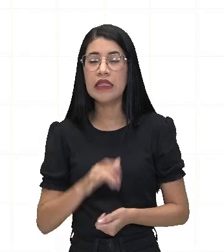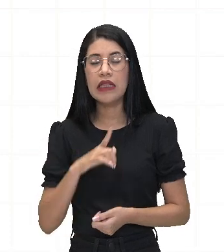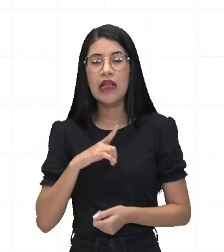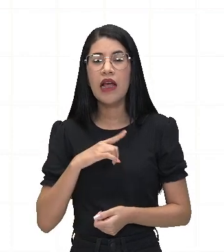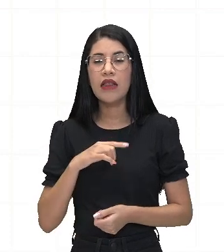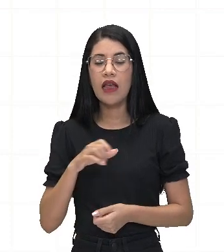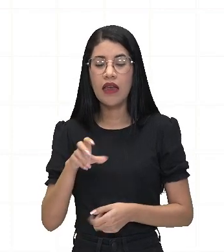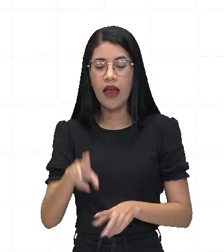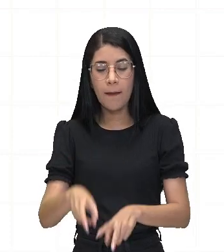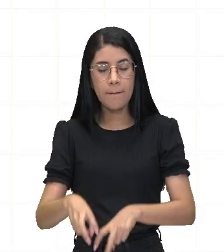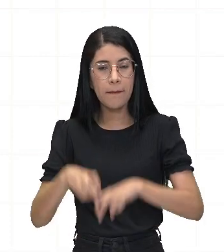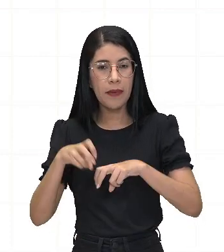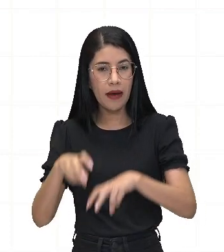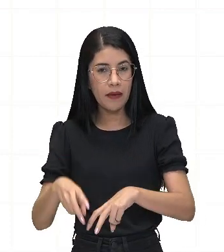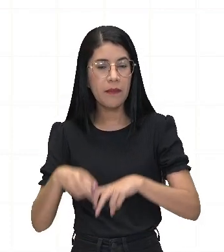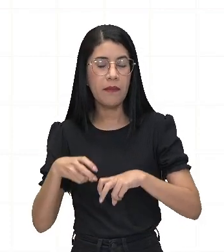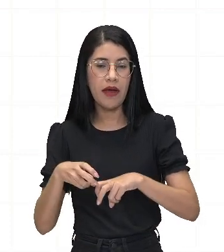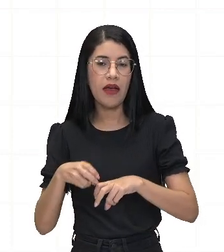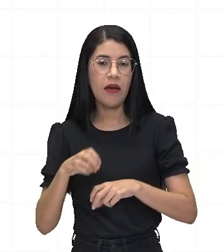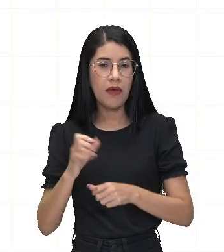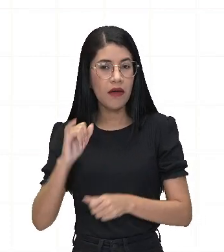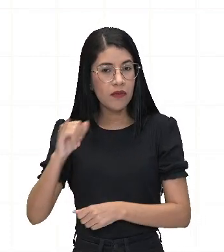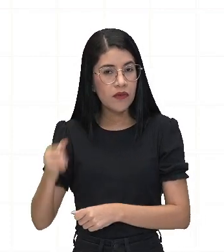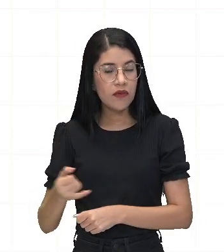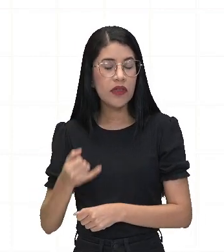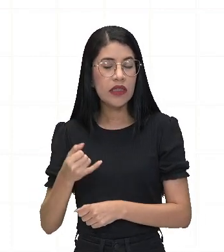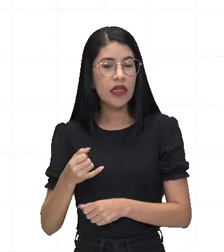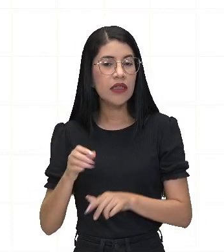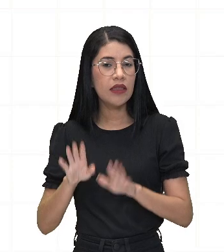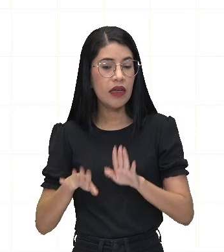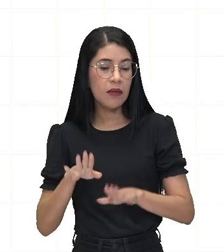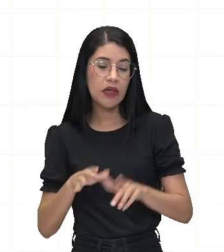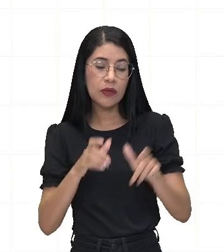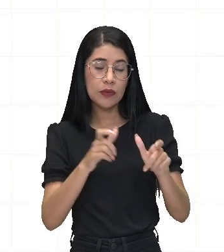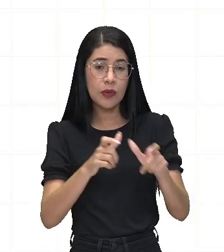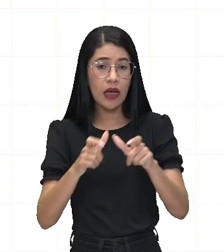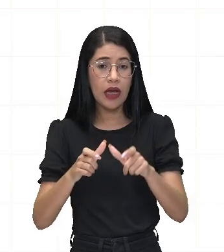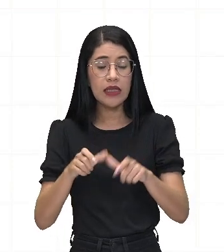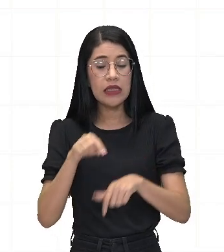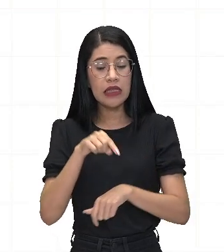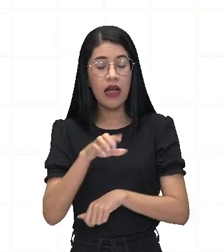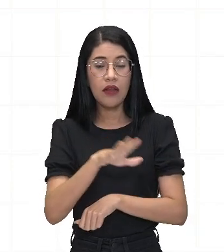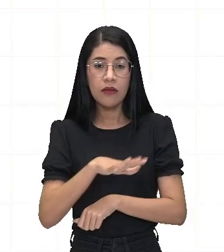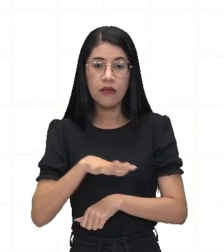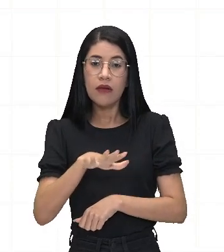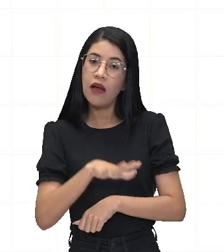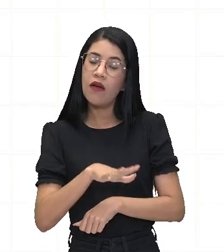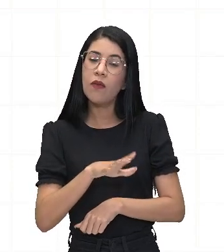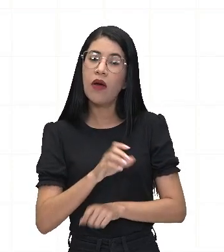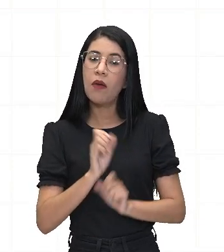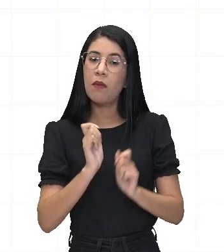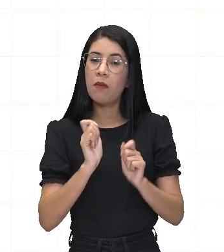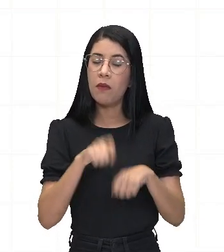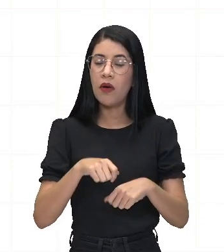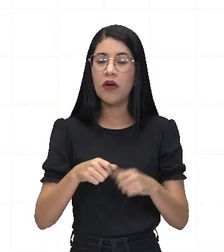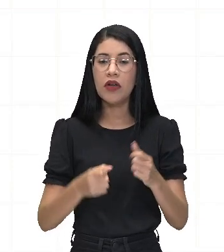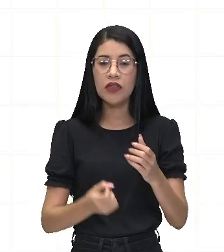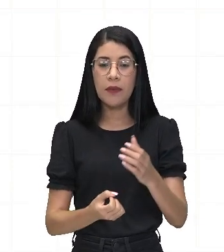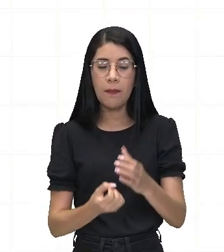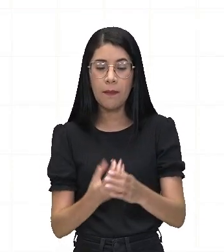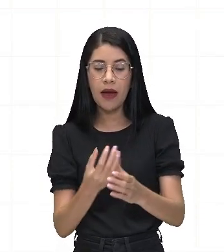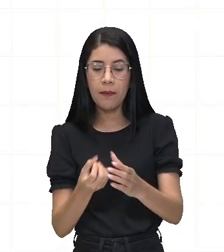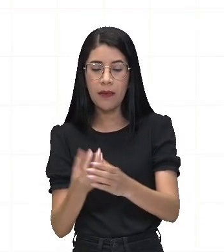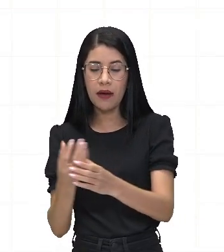para ser explorado, de acordo com a localização, se aquela terra, por exemplo, ela é uma terra boa para a atividade